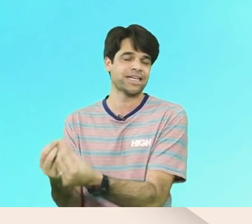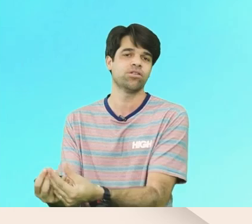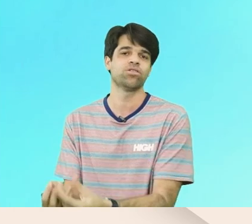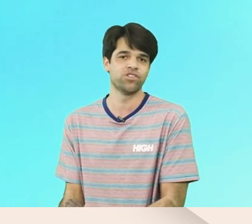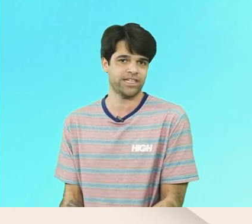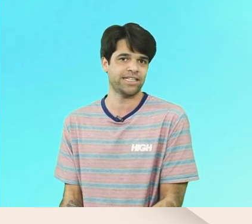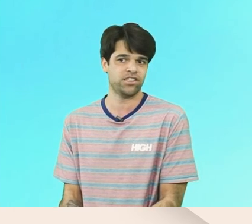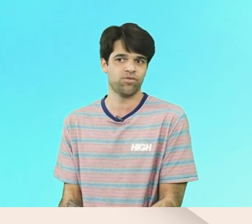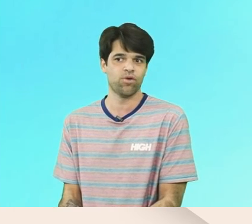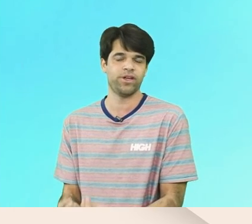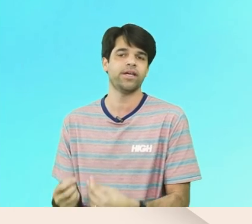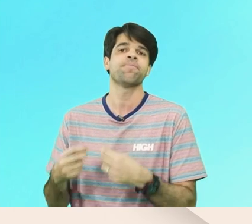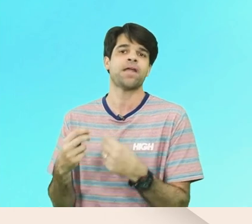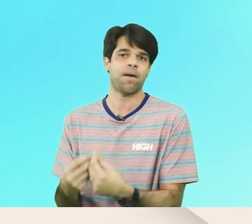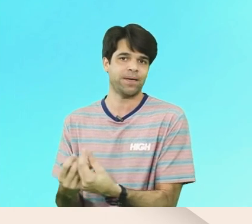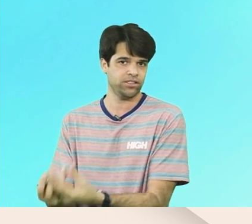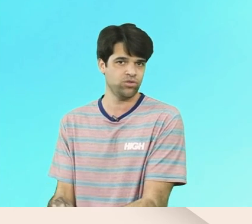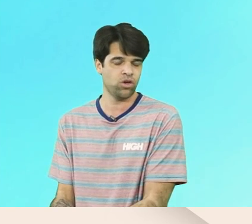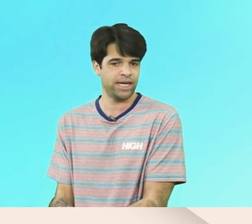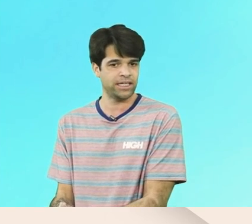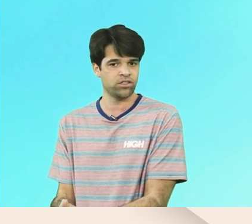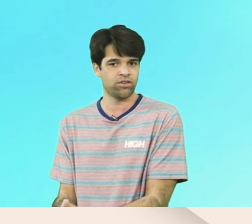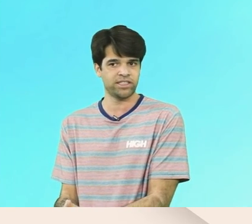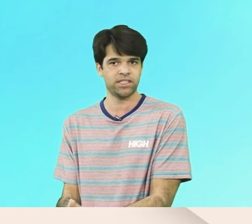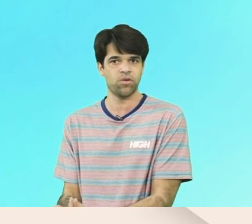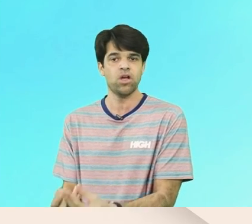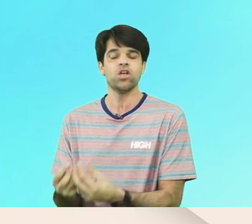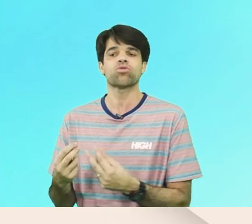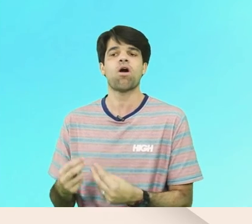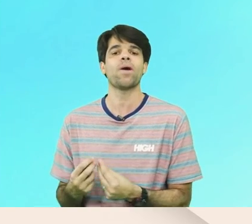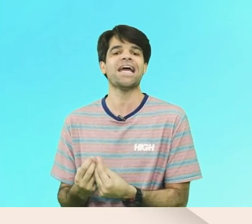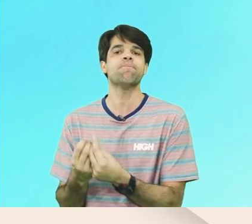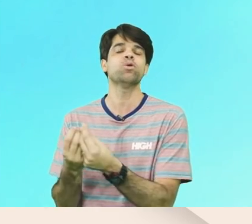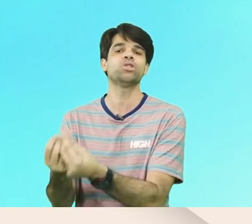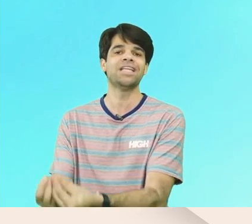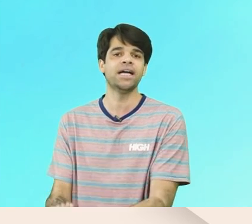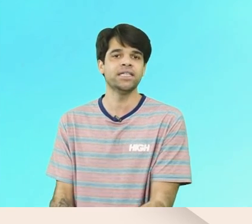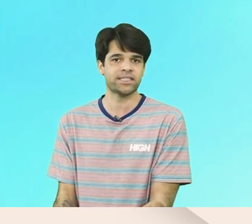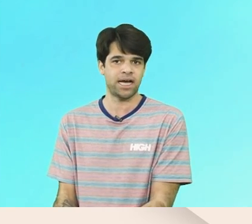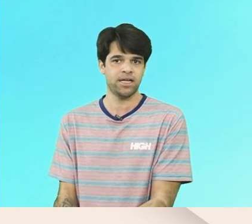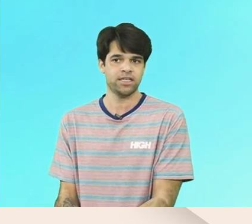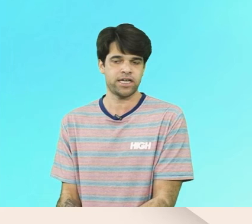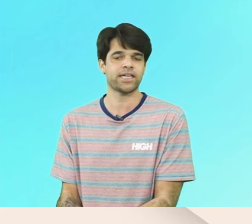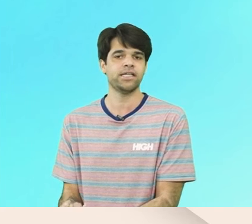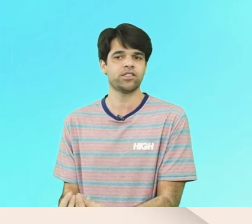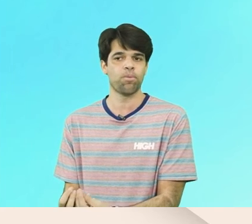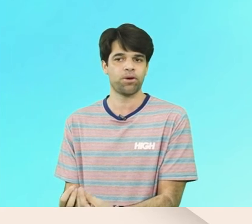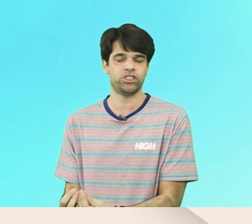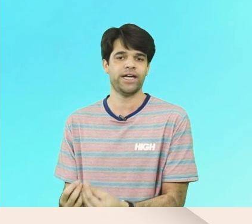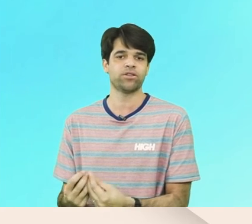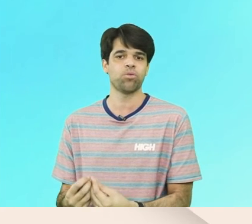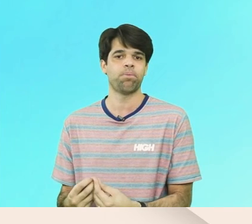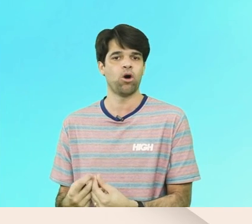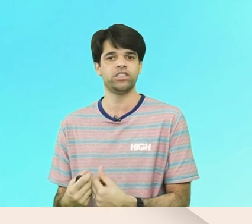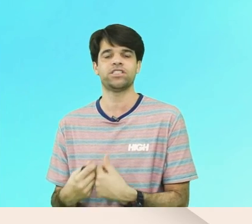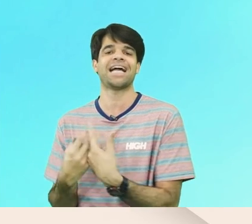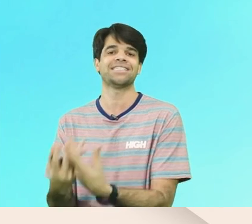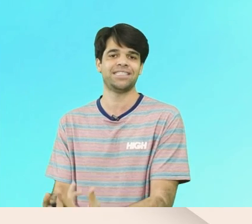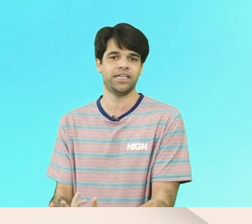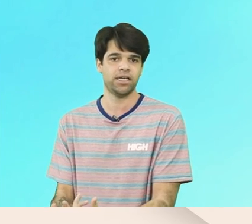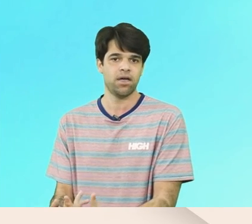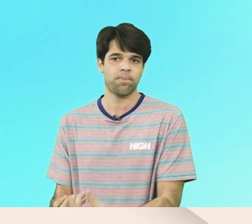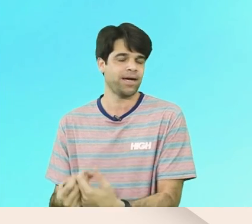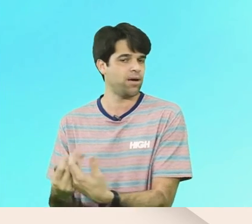alma daquilo que você quer desenvolver a partir de um olhar da inovação. Qual é a mudança que aquele teu projeto